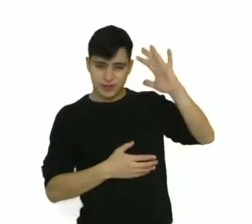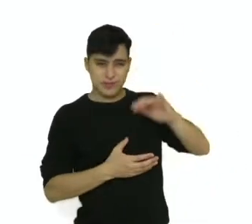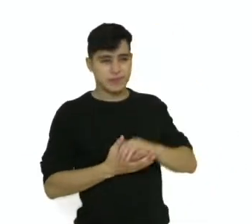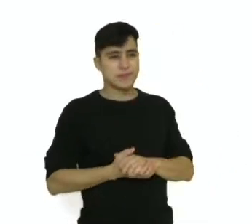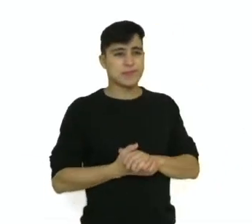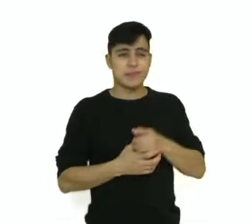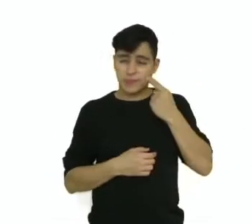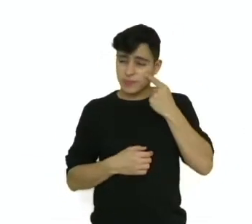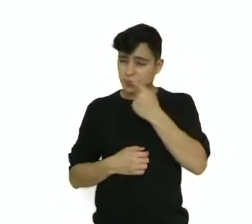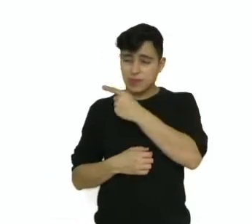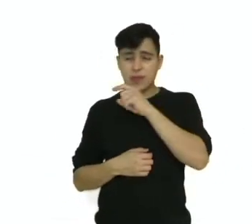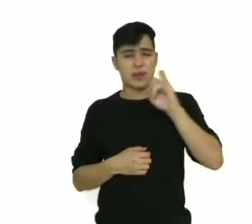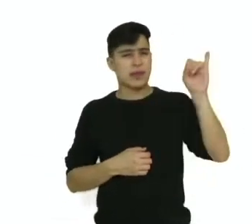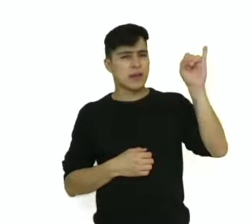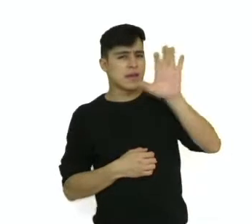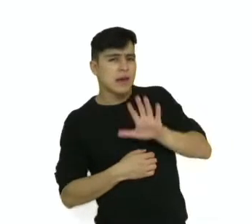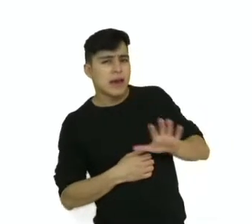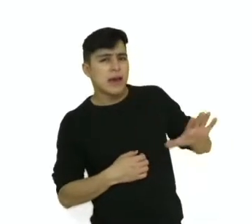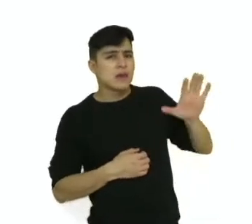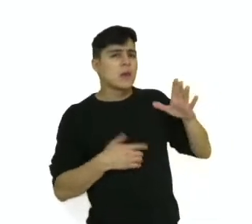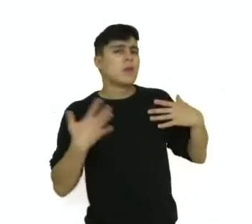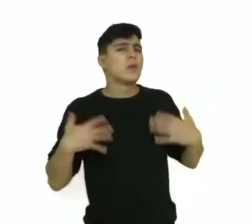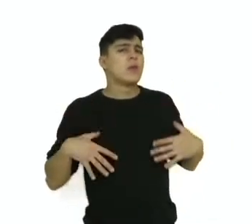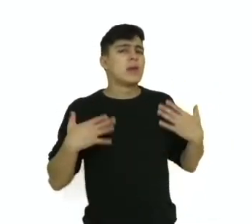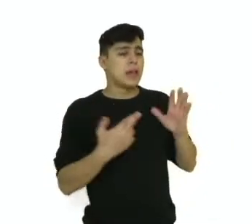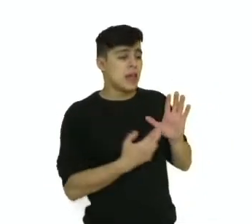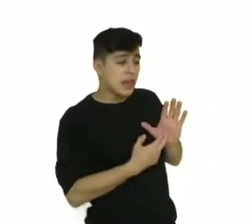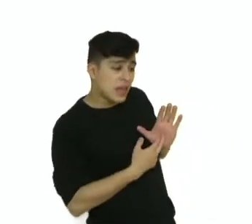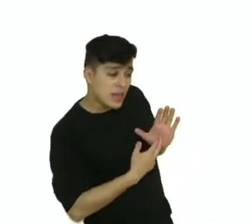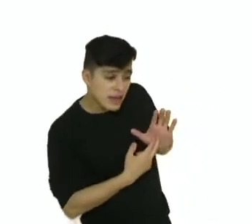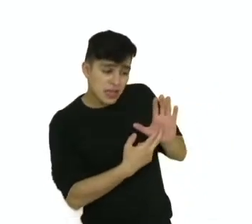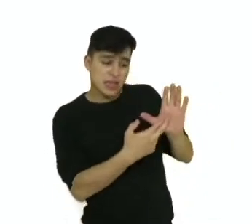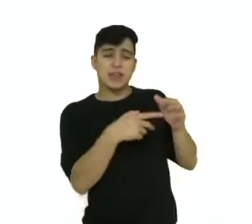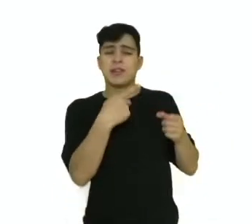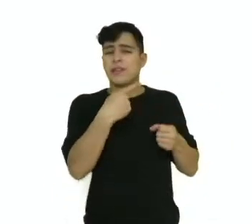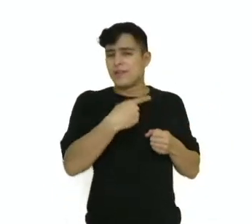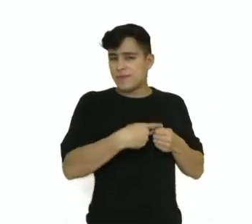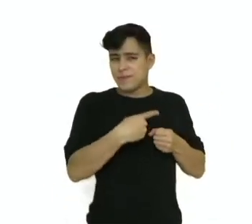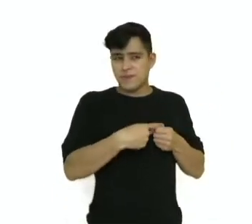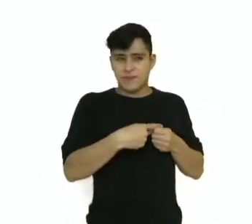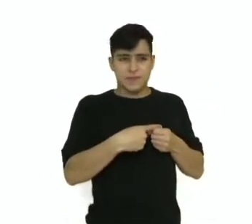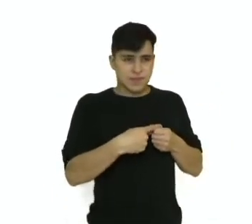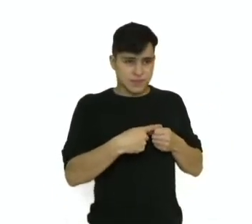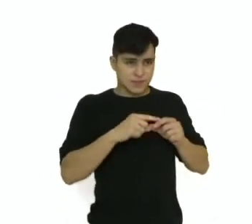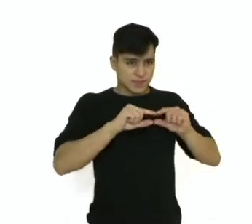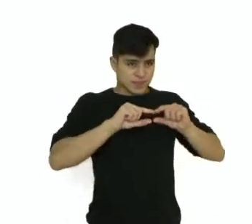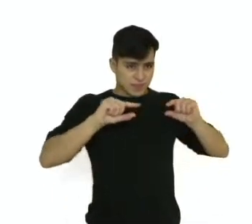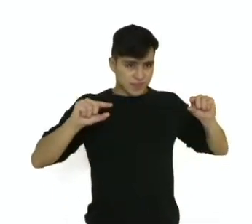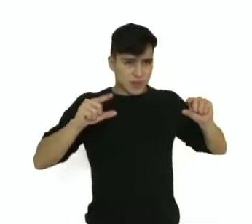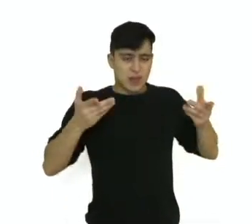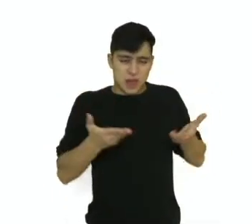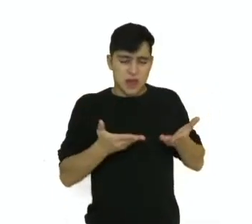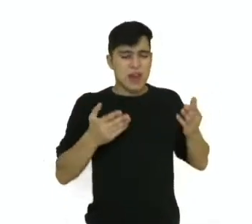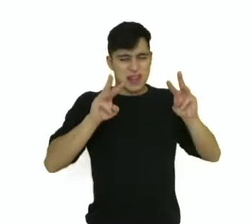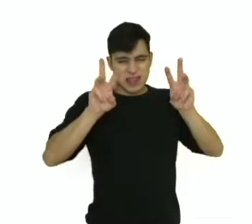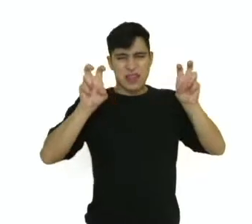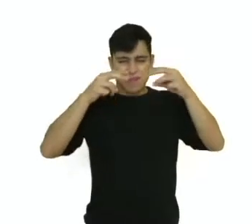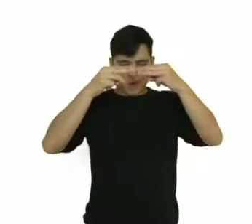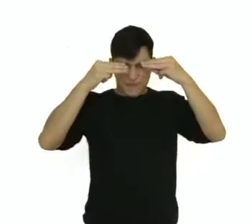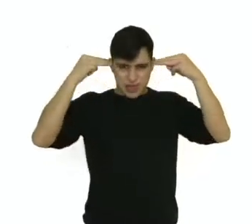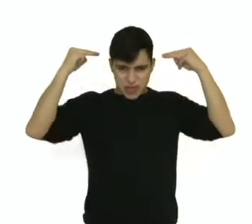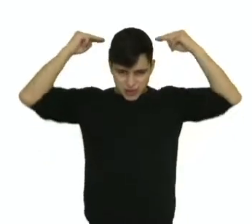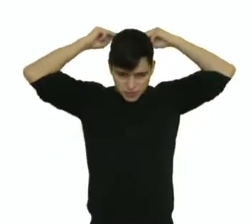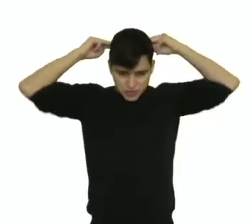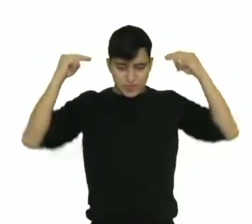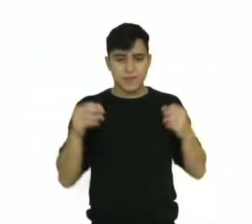ao lado. Trata-se de uma representação da cidade de Tenochtitlan, atual cidade do México. Quais